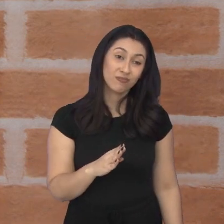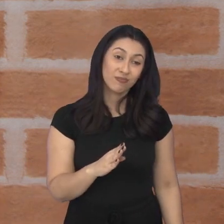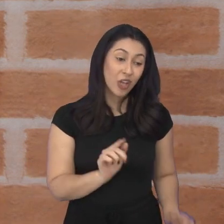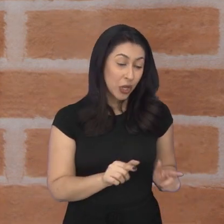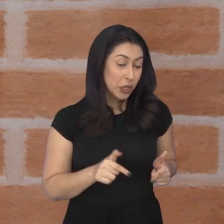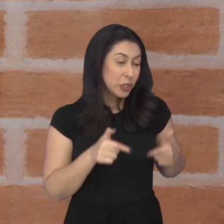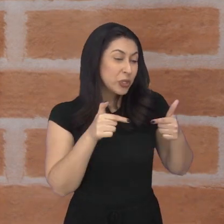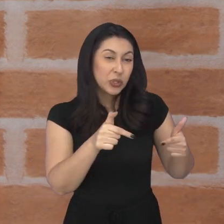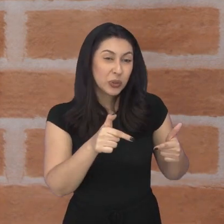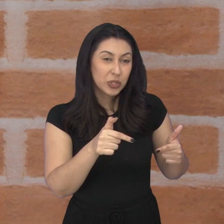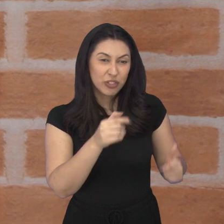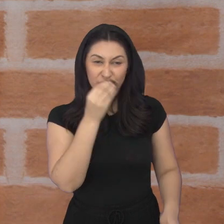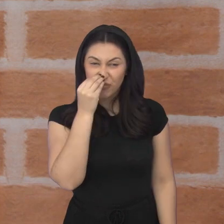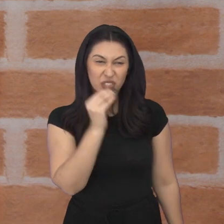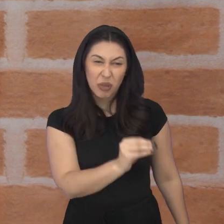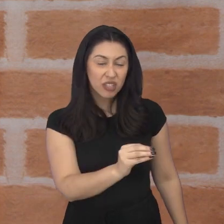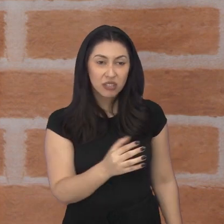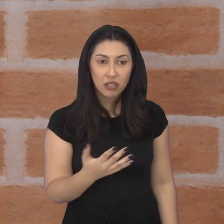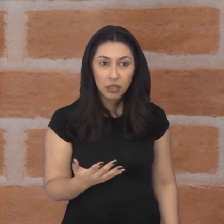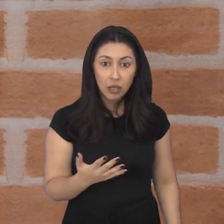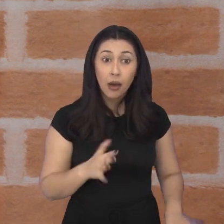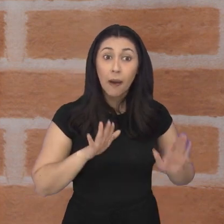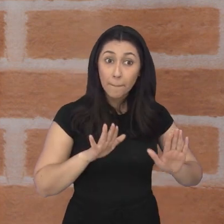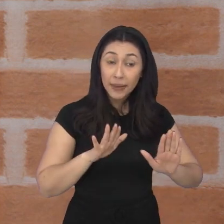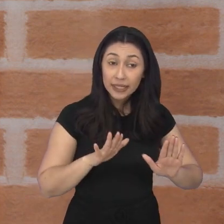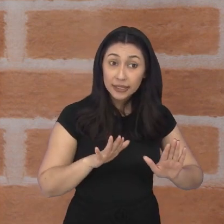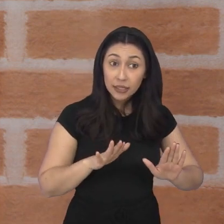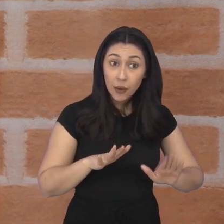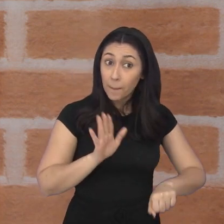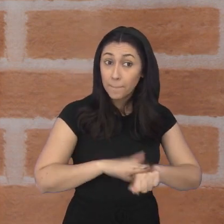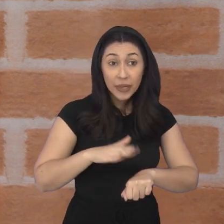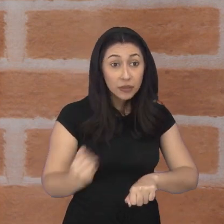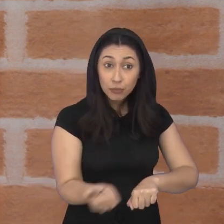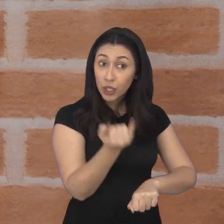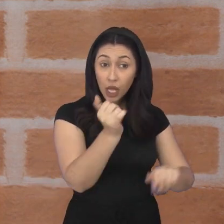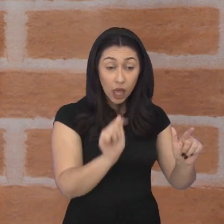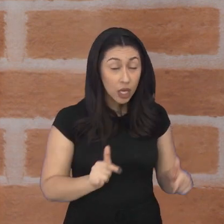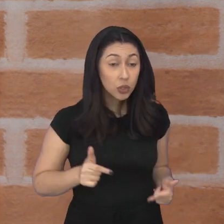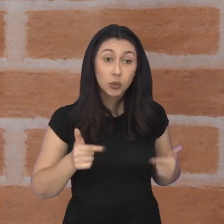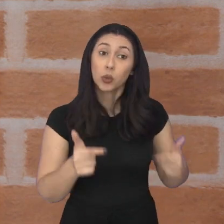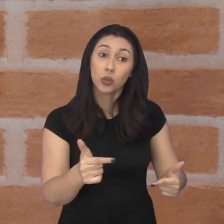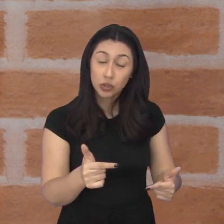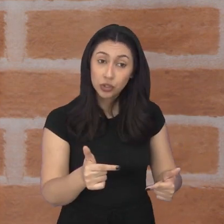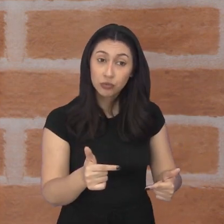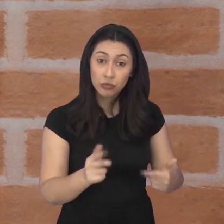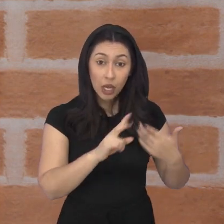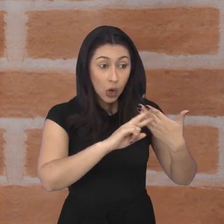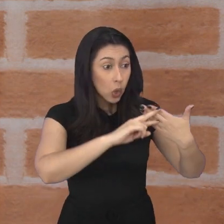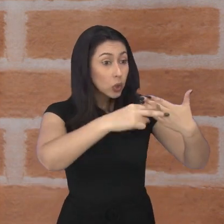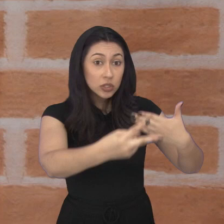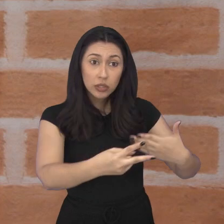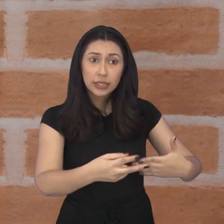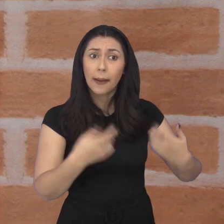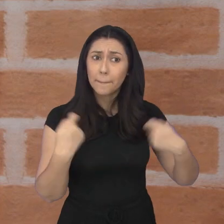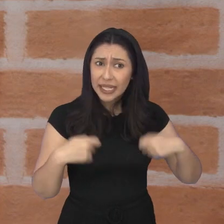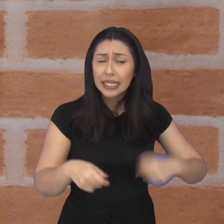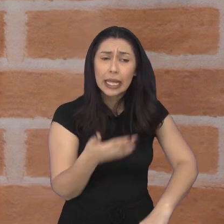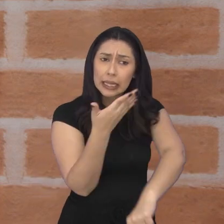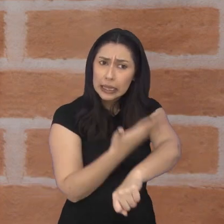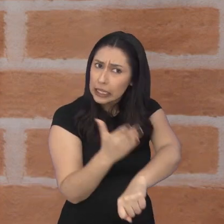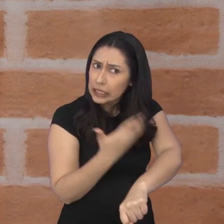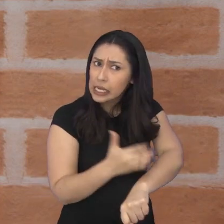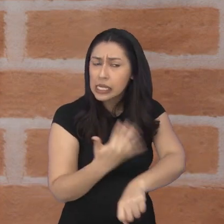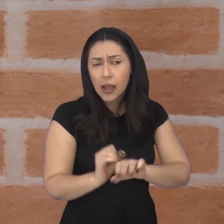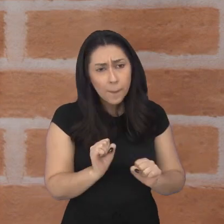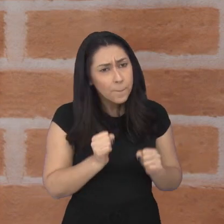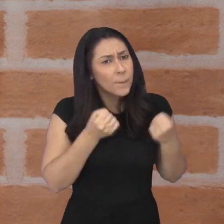atitudes, o comportamento. Sim. Cara, o comportamento é o que vai fazer a diferença na sua vida, né? O treinar duro, você se dedicar. Falou